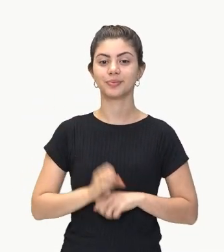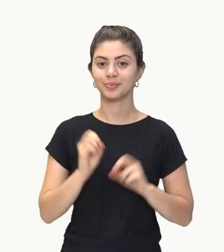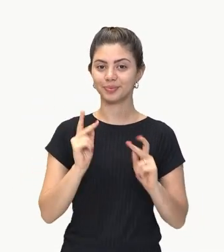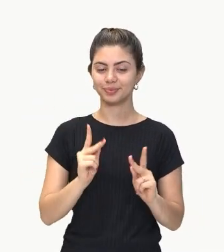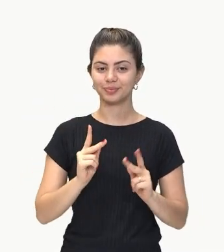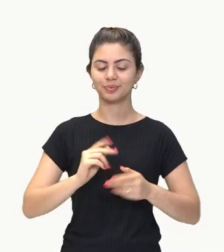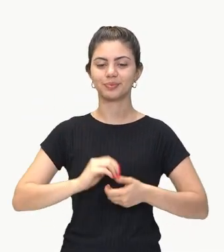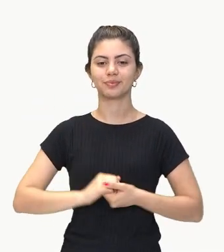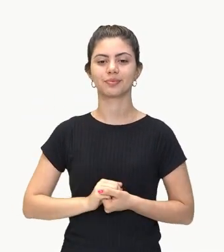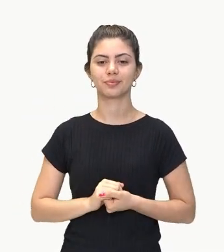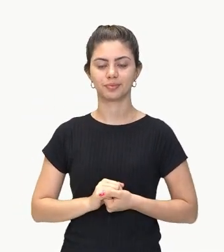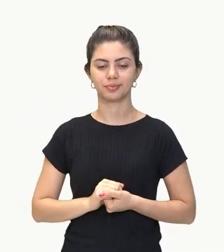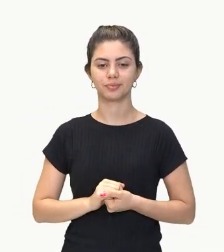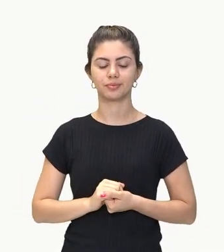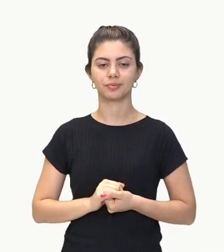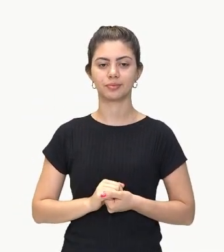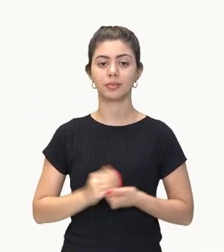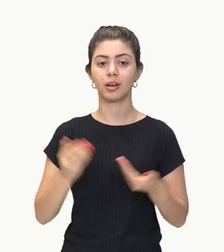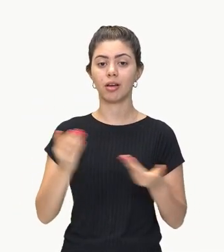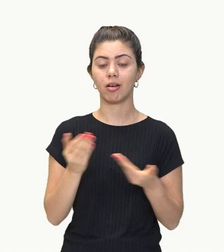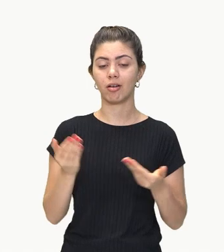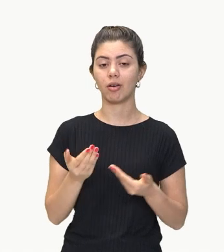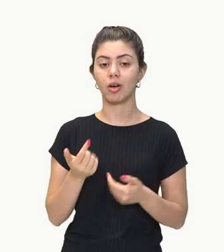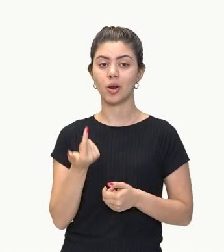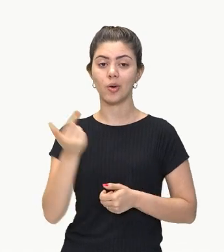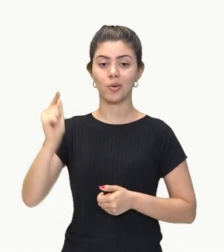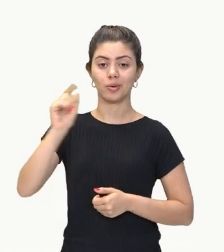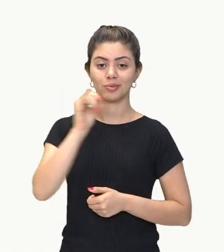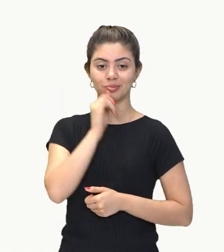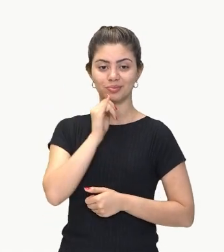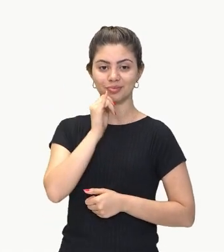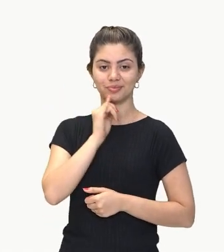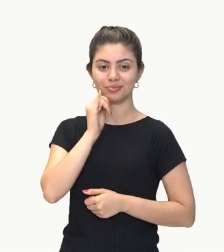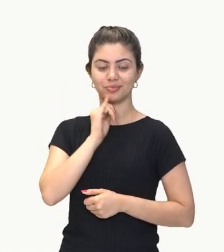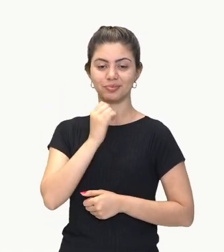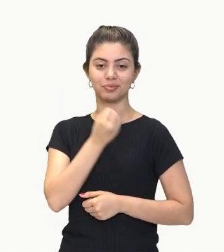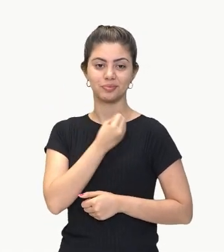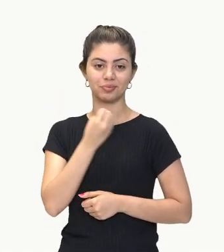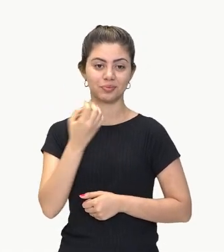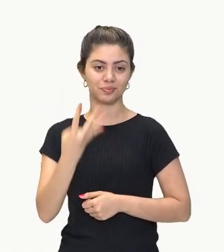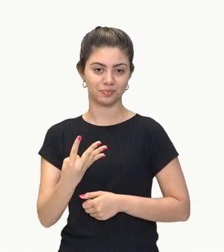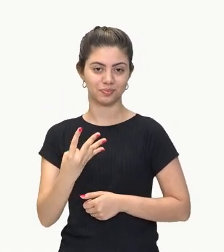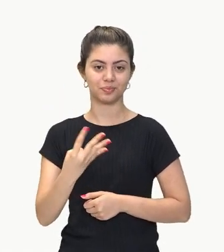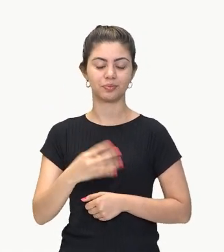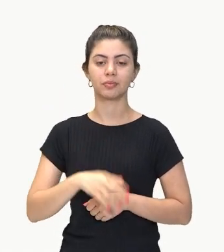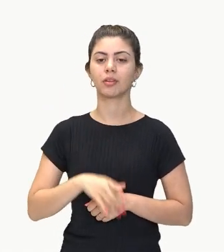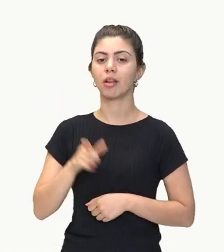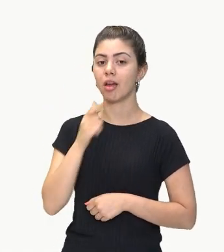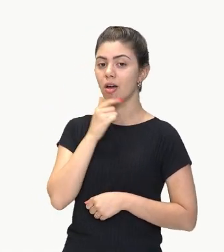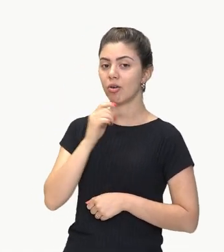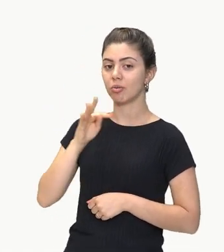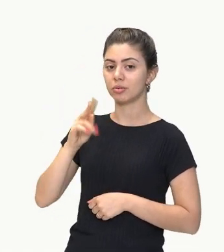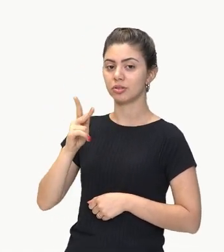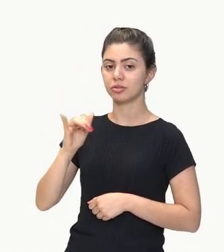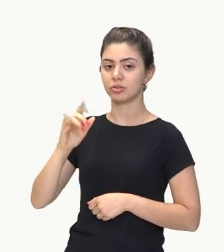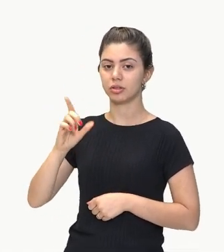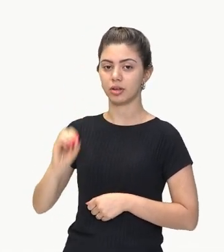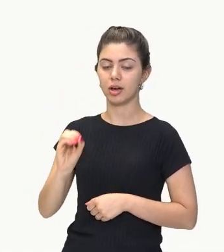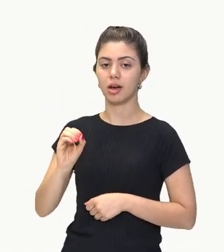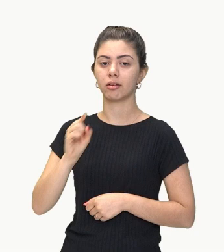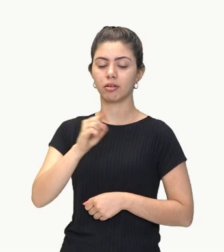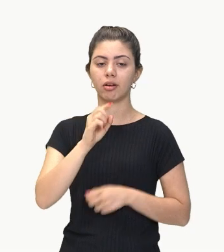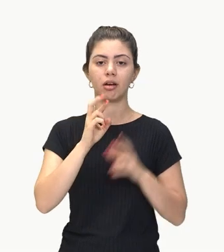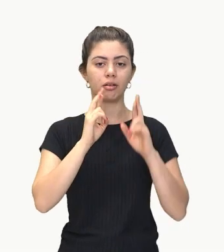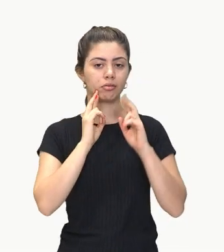Ok? E agora vamos a mais um exemplo, mais um probleminha aí, olha, o Tiago de novo. Tiago foi